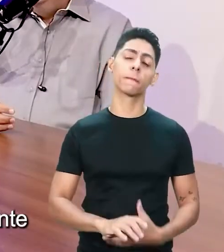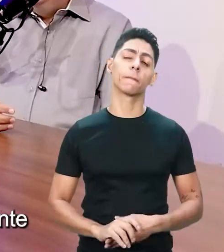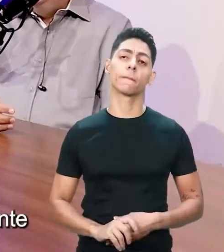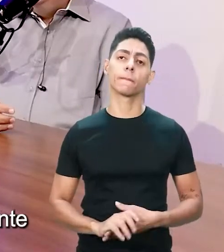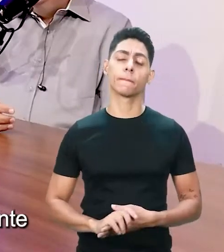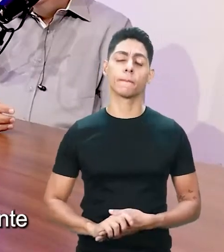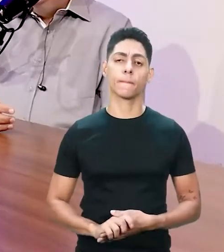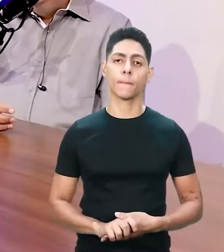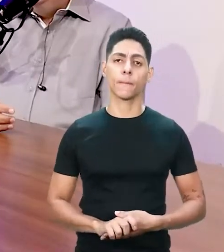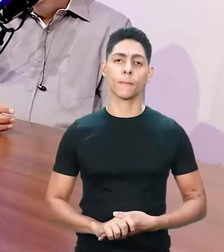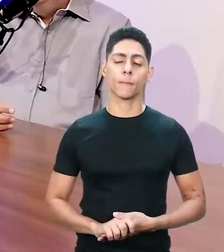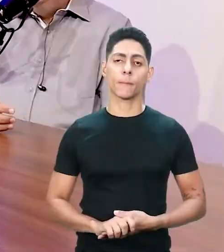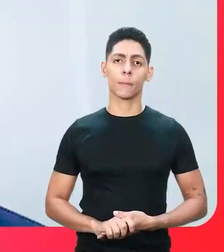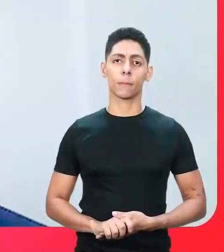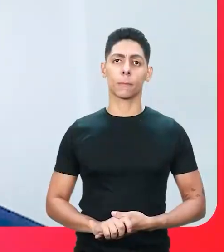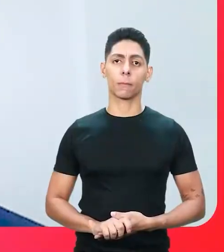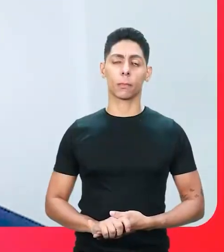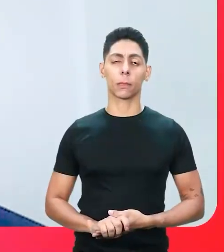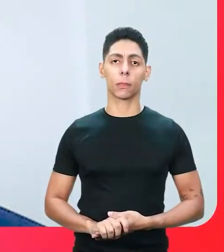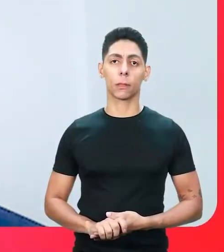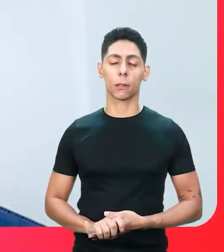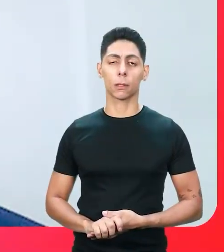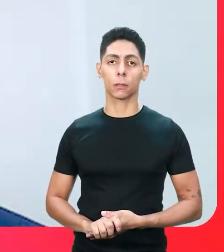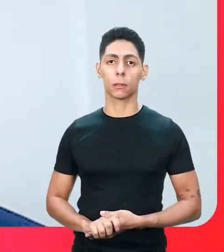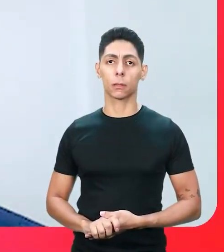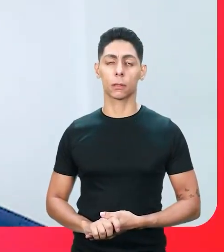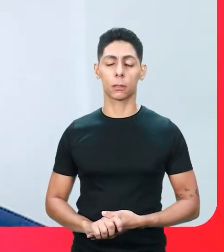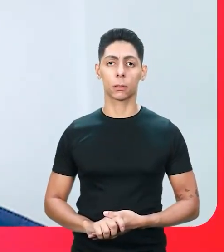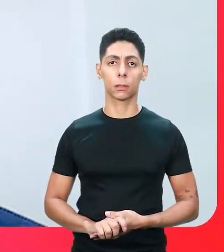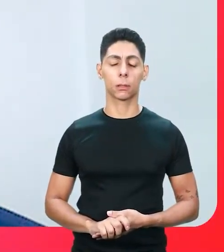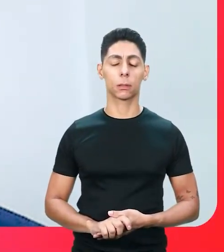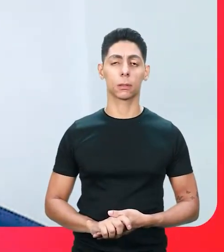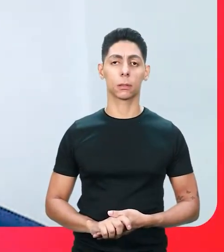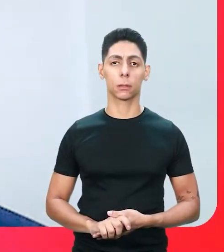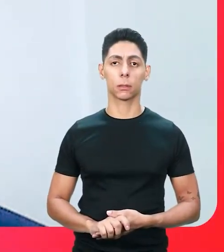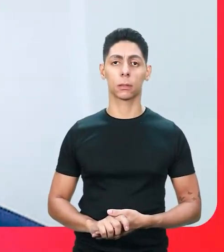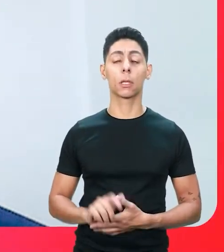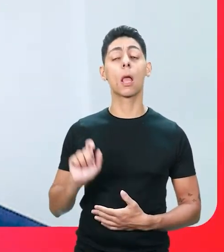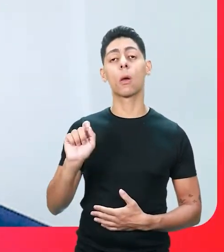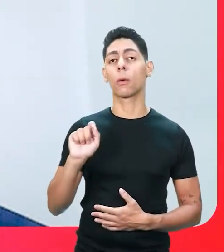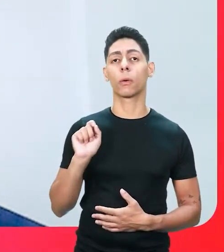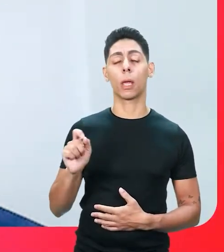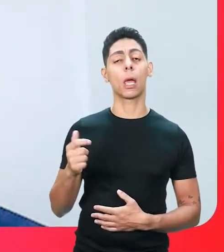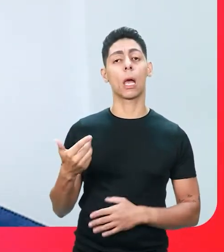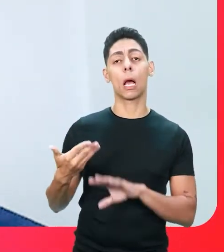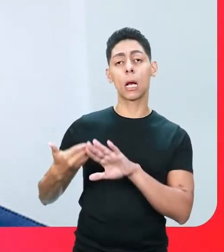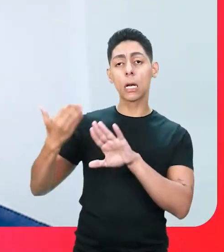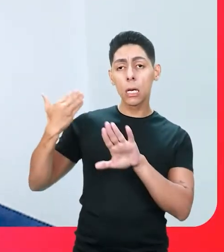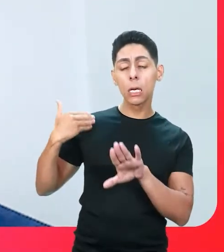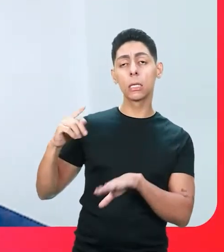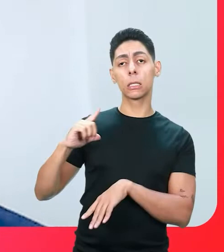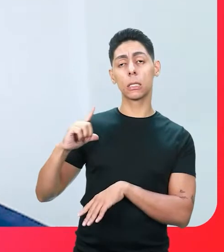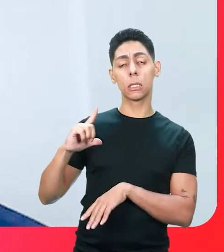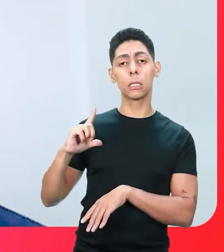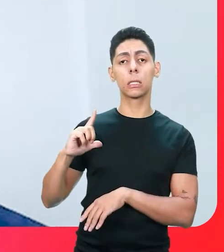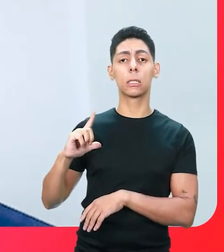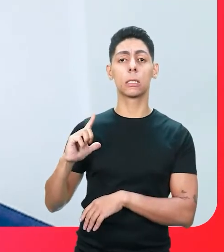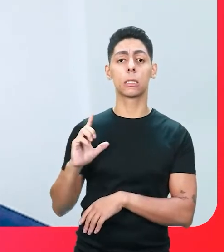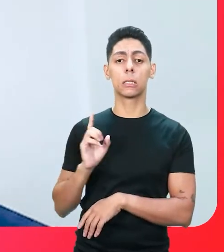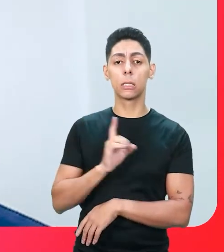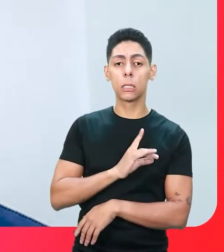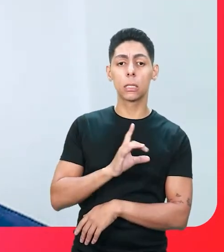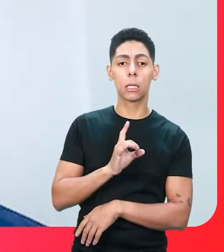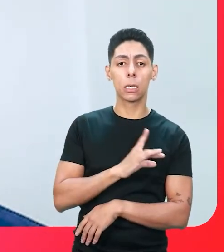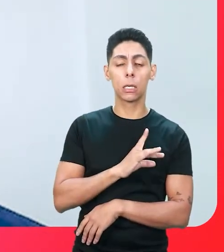E é o seguinte... Eu tinha um medo de estar com